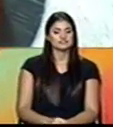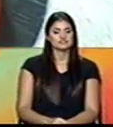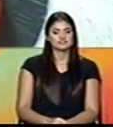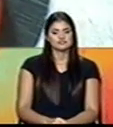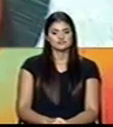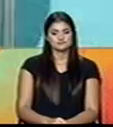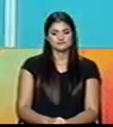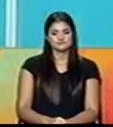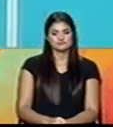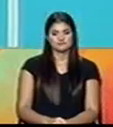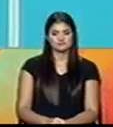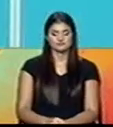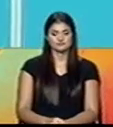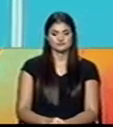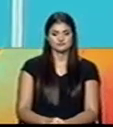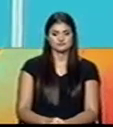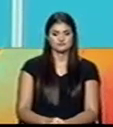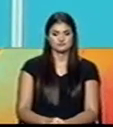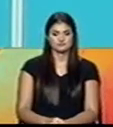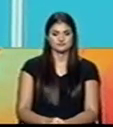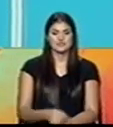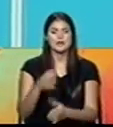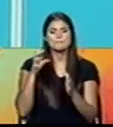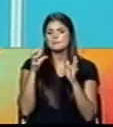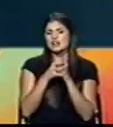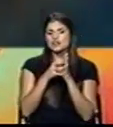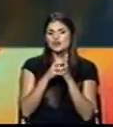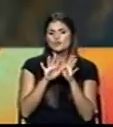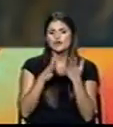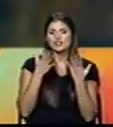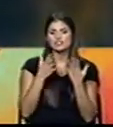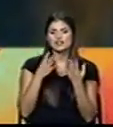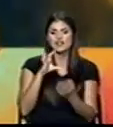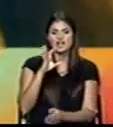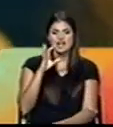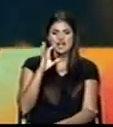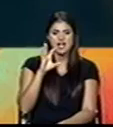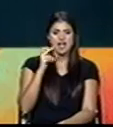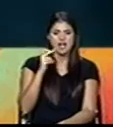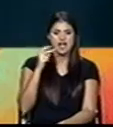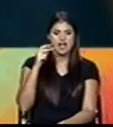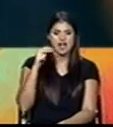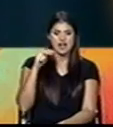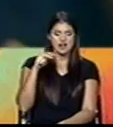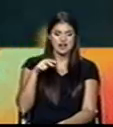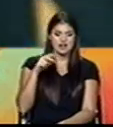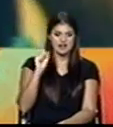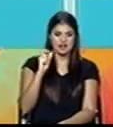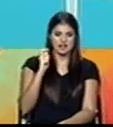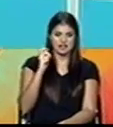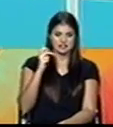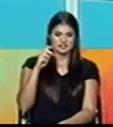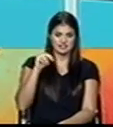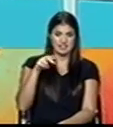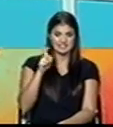esquisito e feio. Pickens? Daquele... De qual é a marca? Haagen-Dazs. Haagen-Dazs? Sim. Ah, já sei quase...